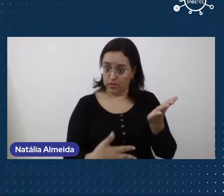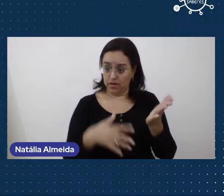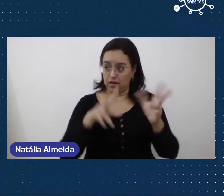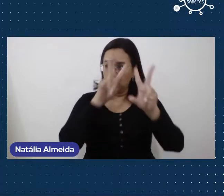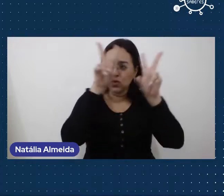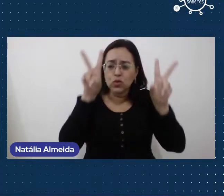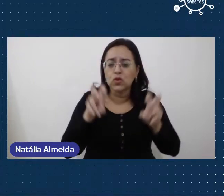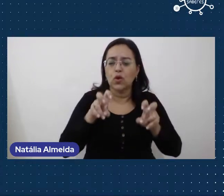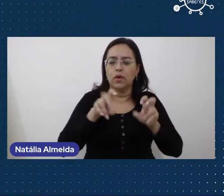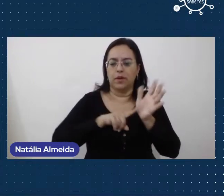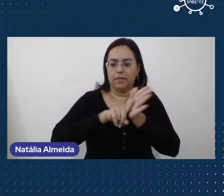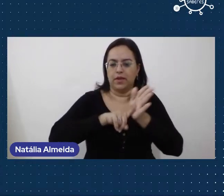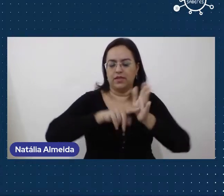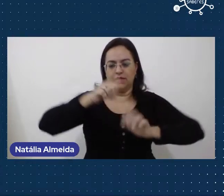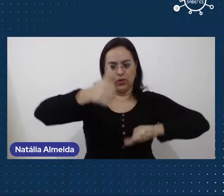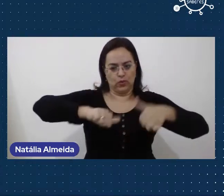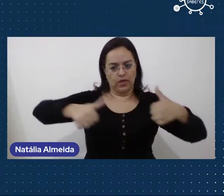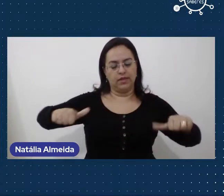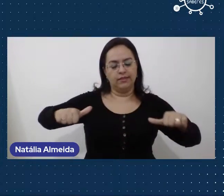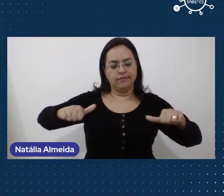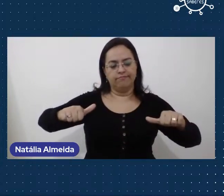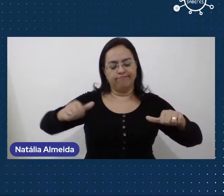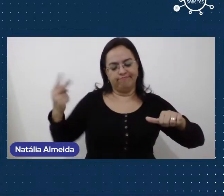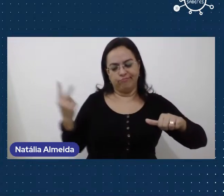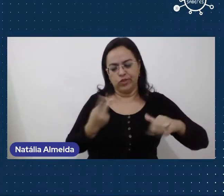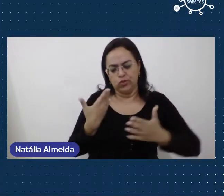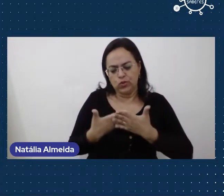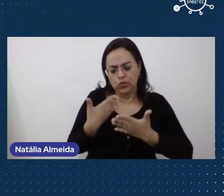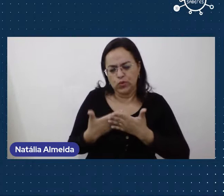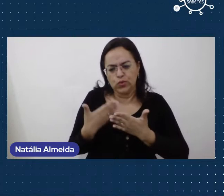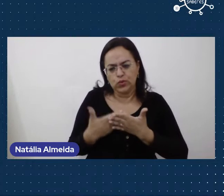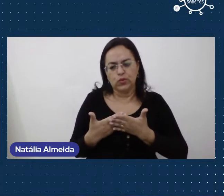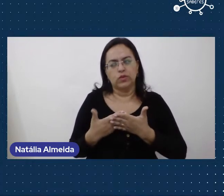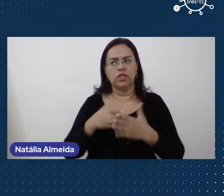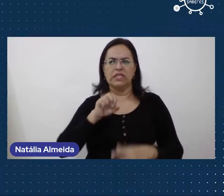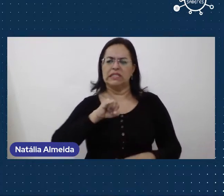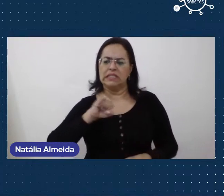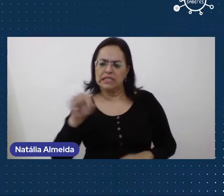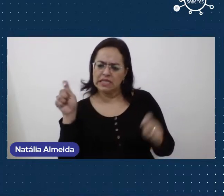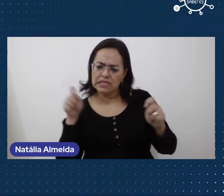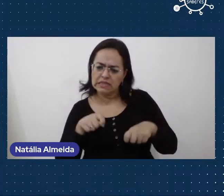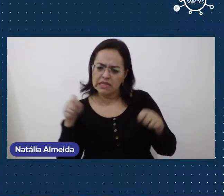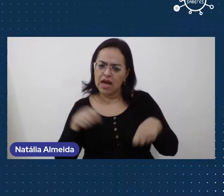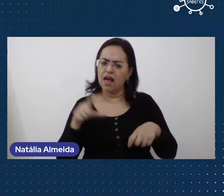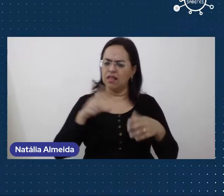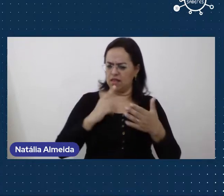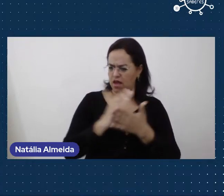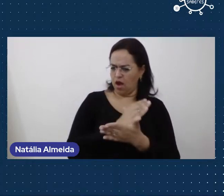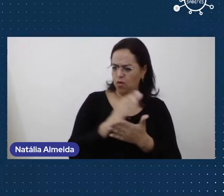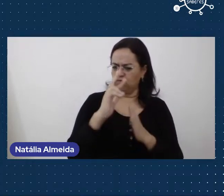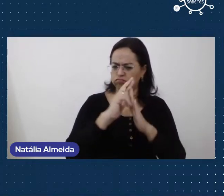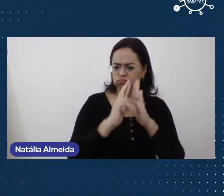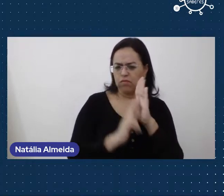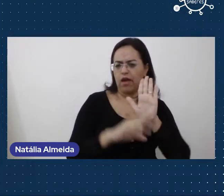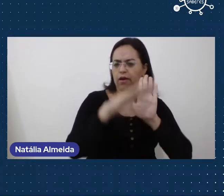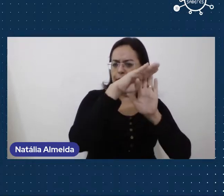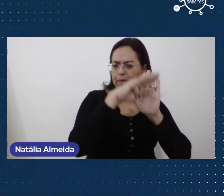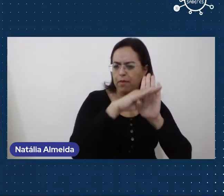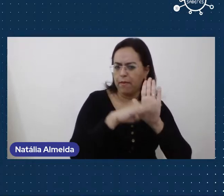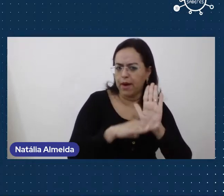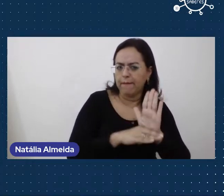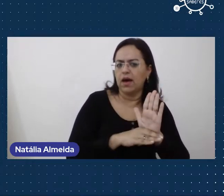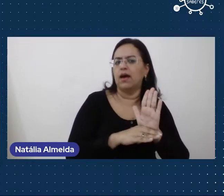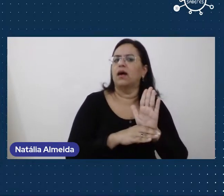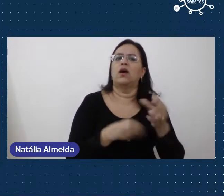qualitativa. E aí nós decidimos estudar um pouco se havia aí ou não critérios de qualidade para artigos de